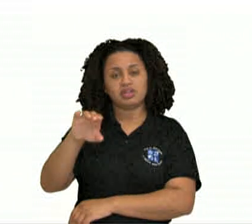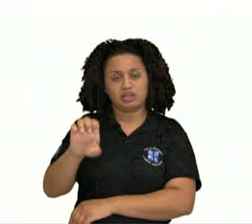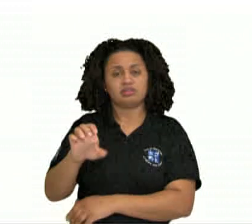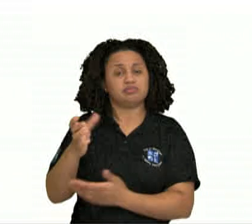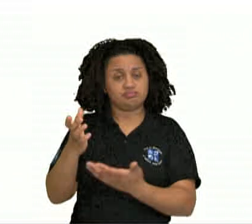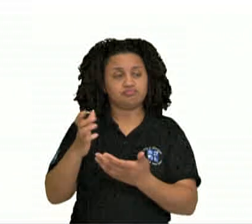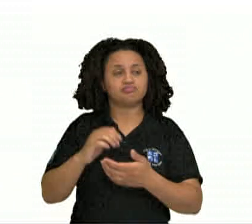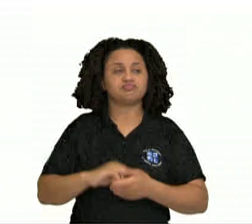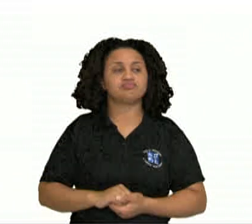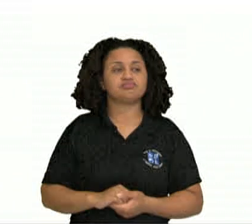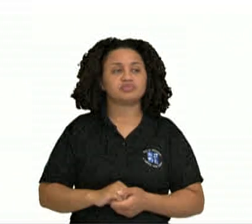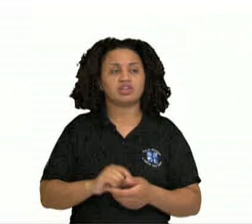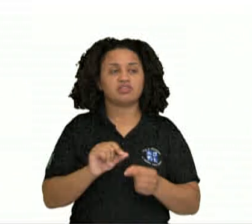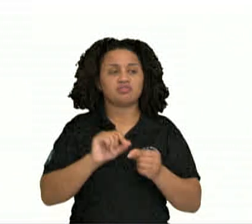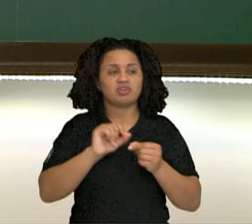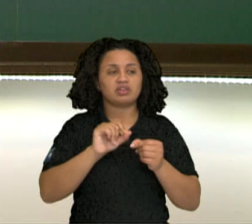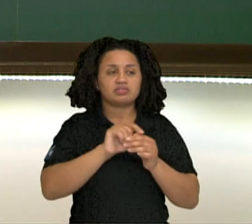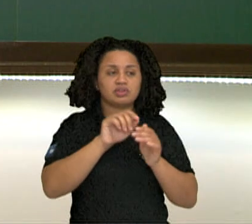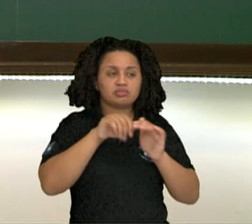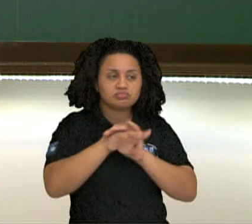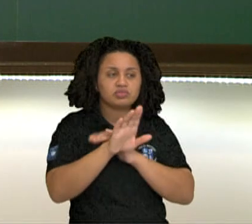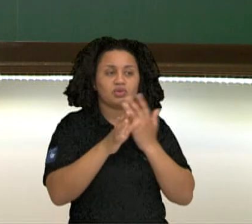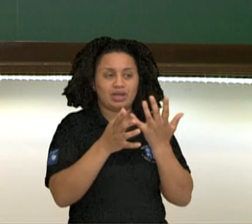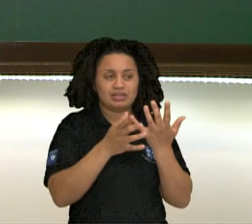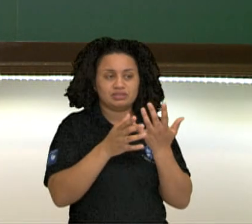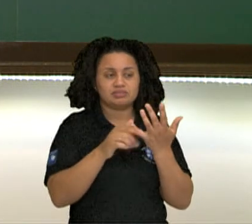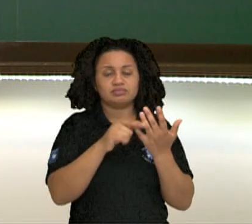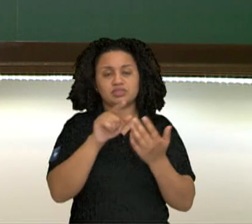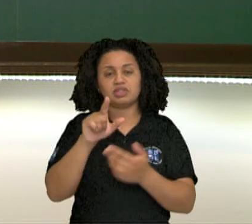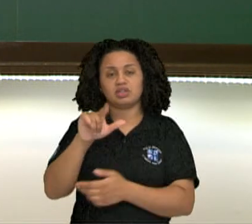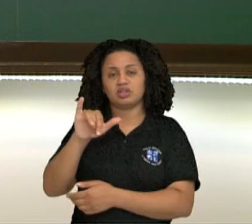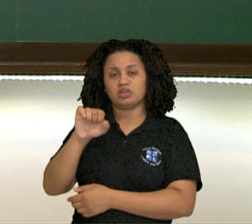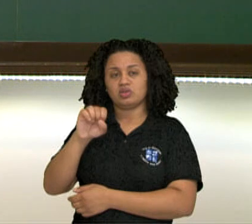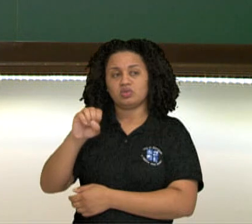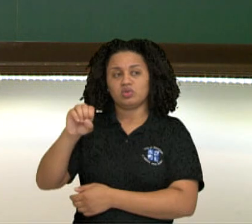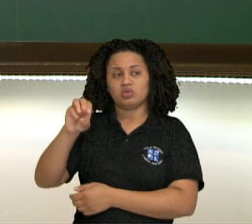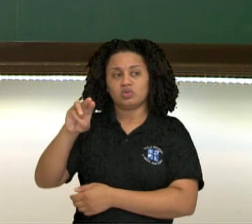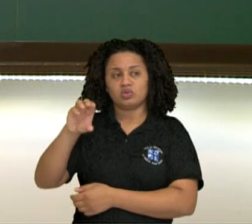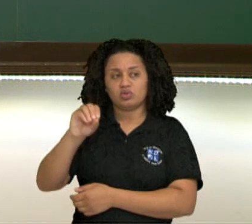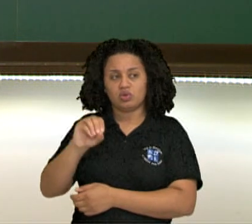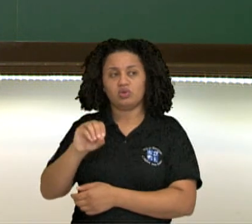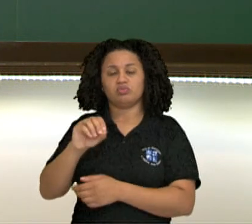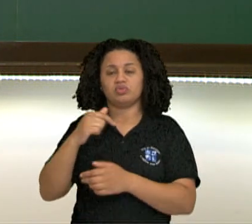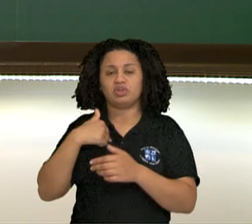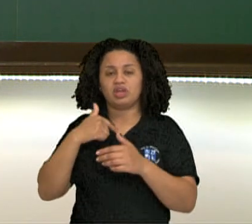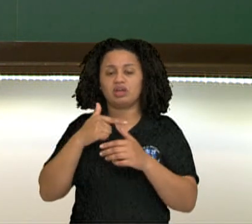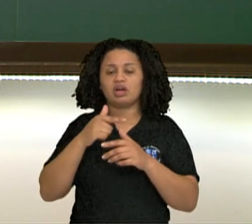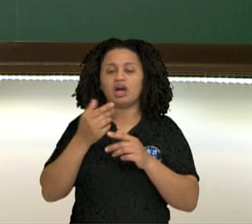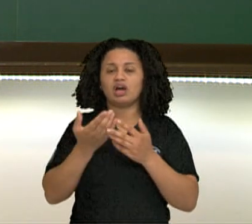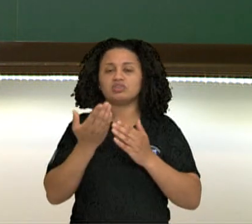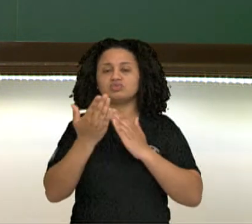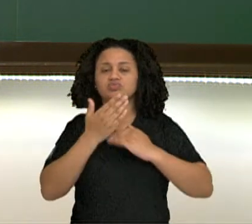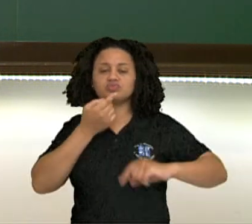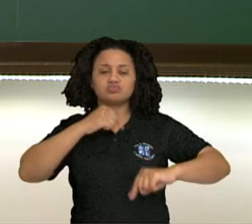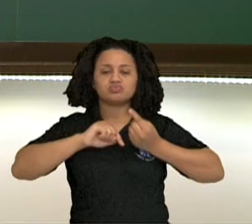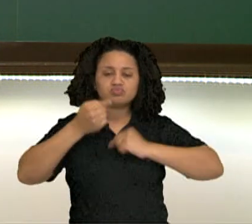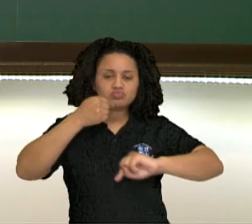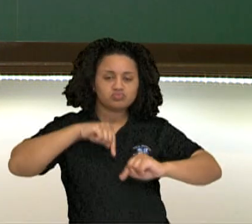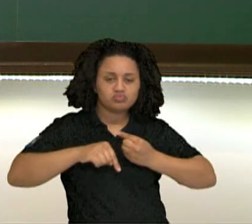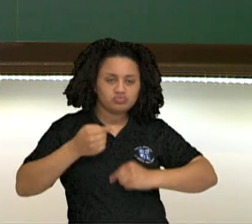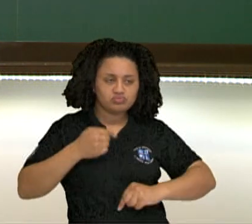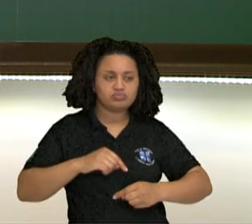temos os lisossomos que fazem que ele trabalha de digestão celular e substâncias que vêm de fora da célula ou que vem de dentro